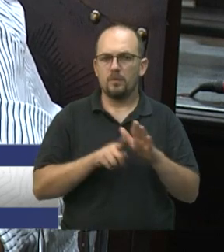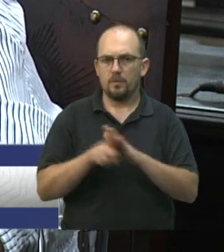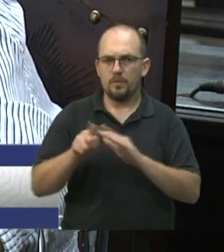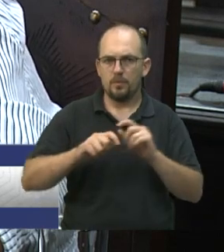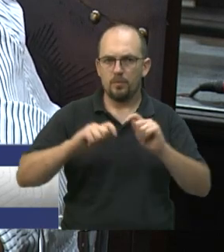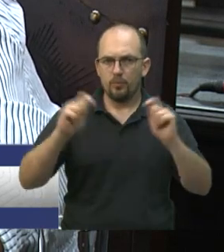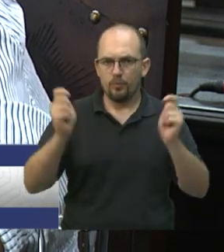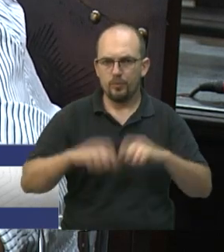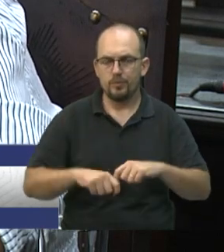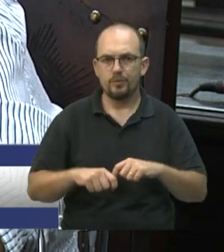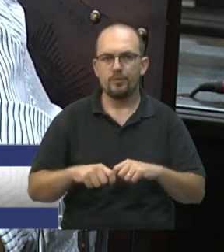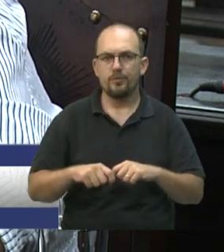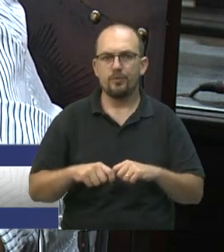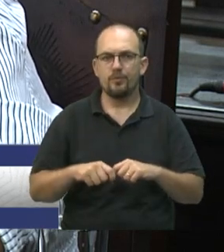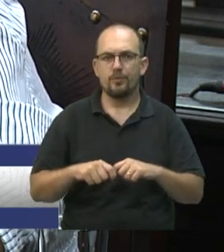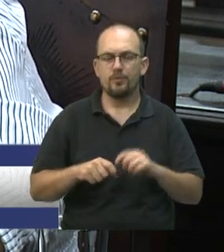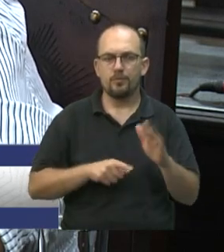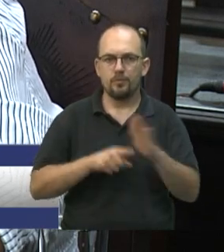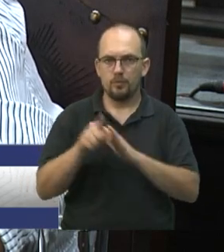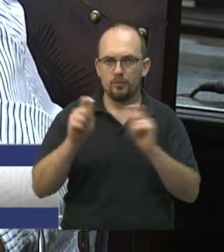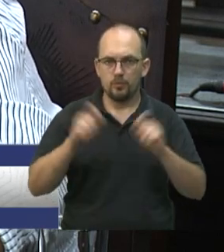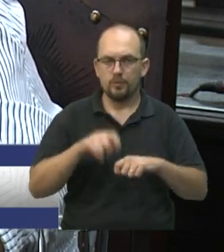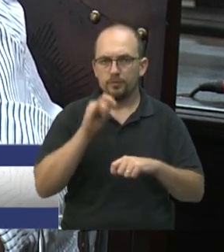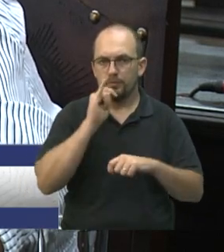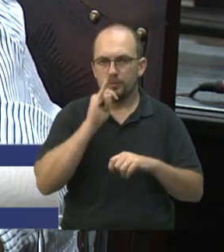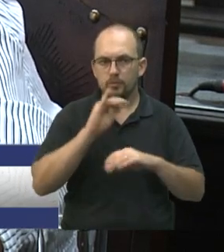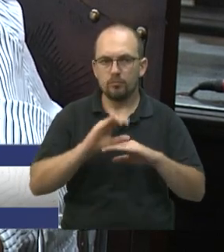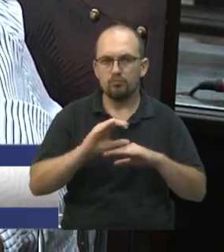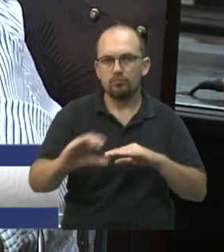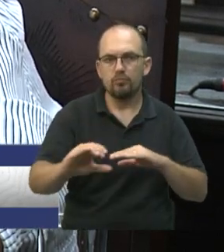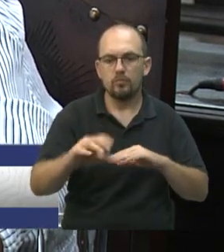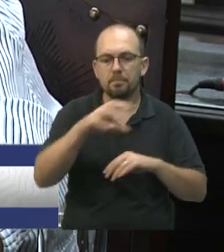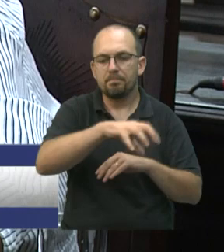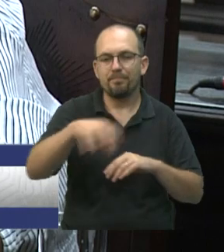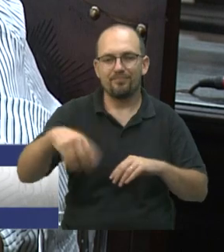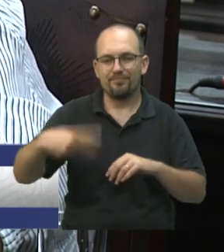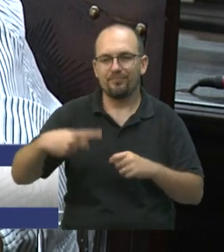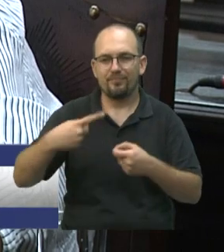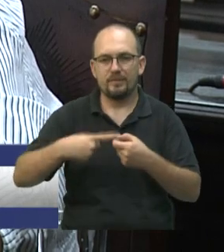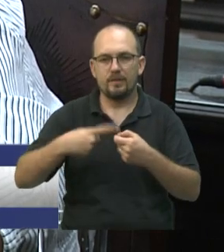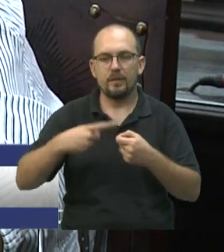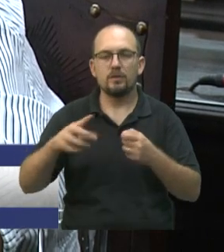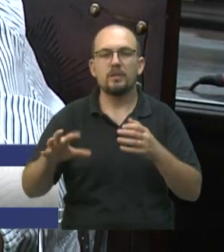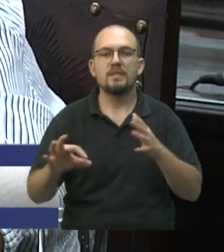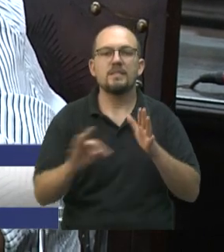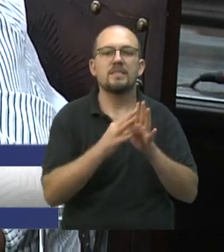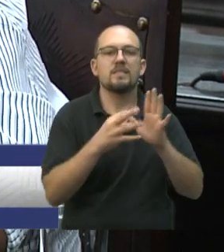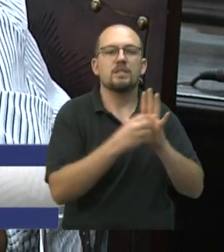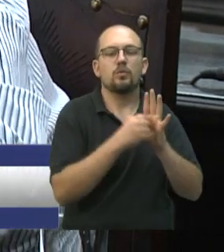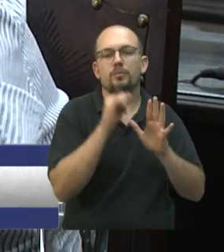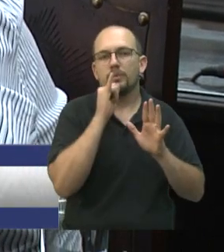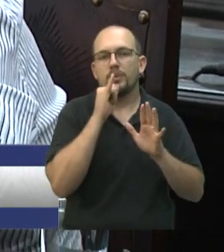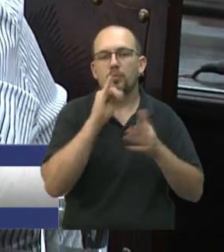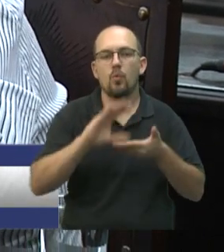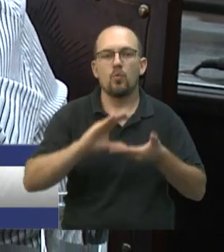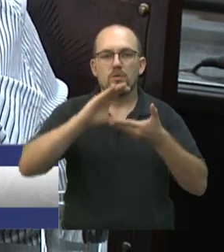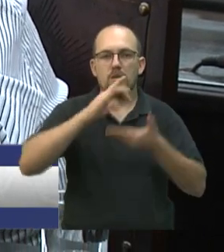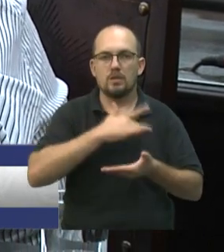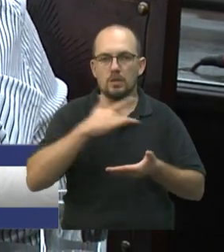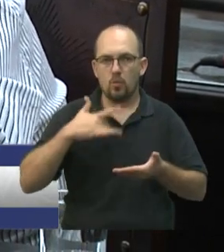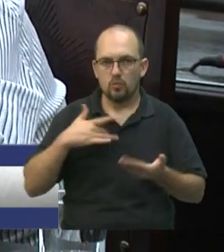de contemplar, por exemplo, entidades da cidade que estão inscritas no Conselho da Saúde, uma vez